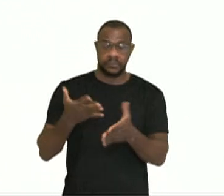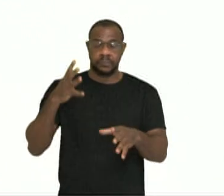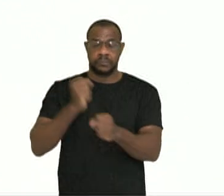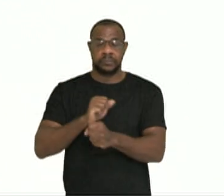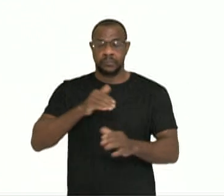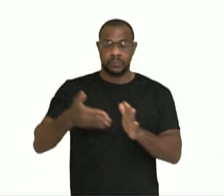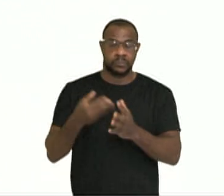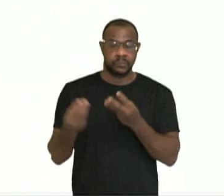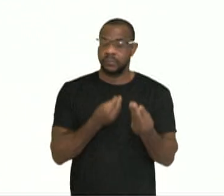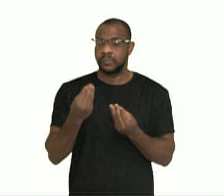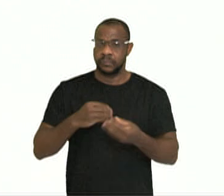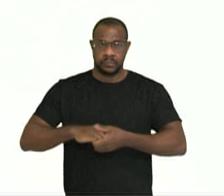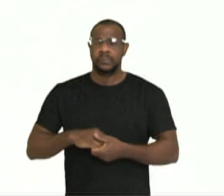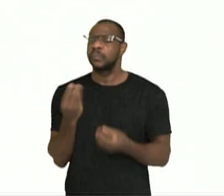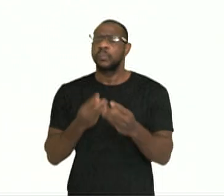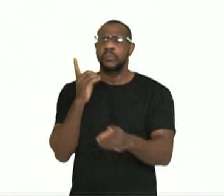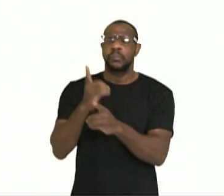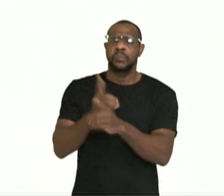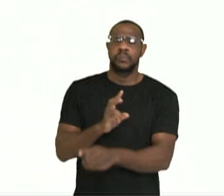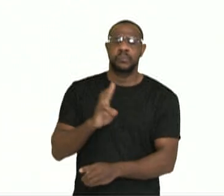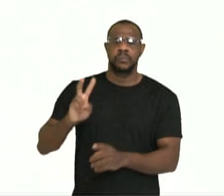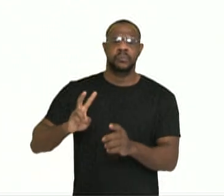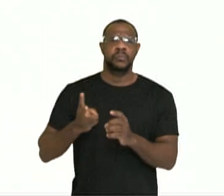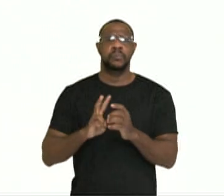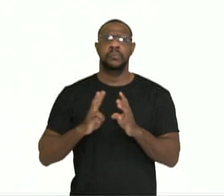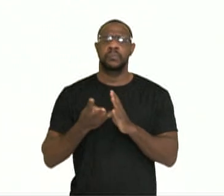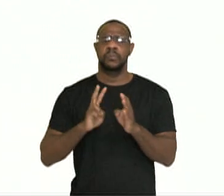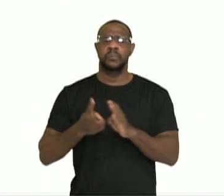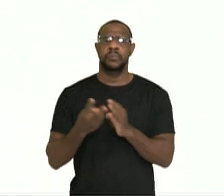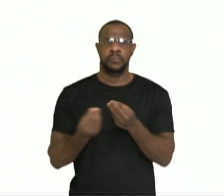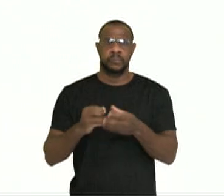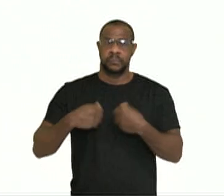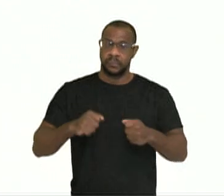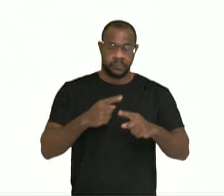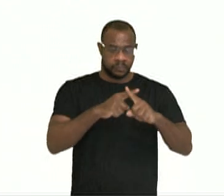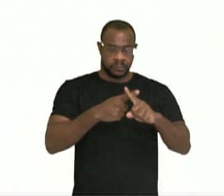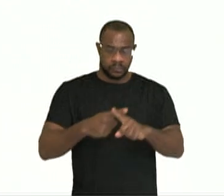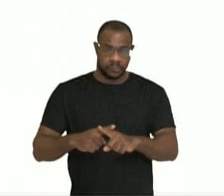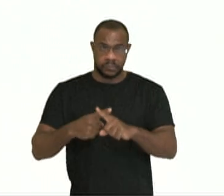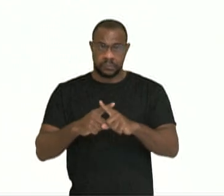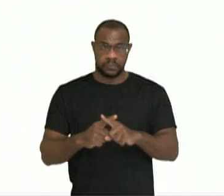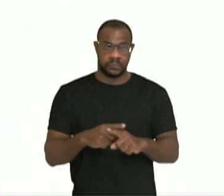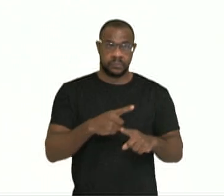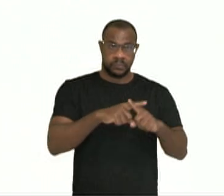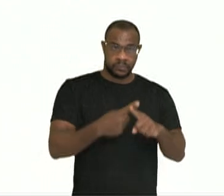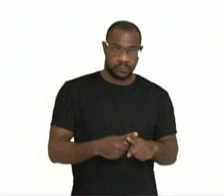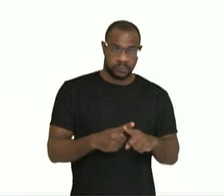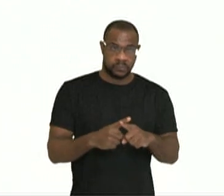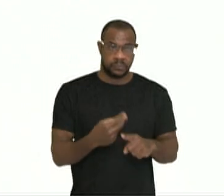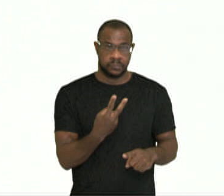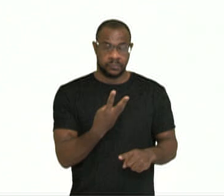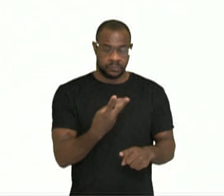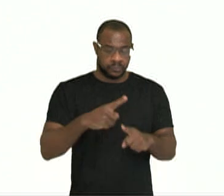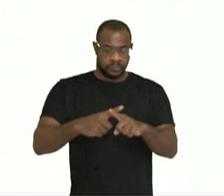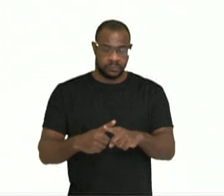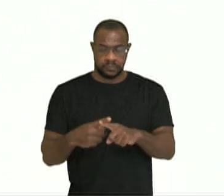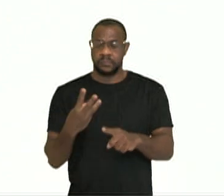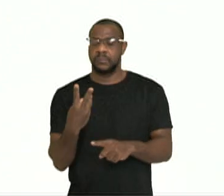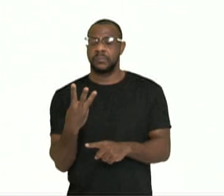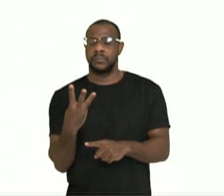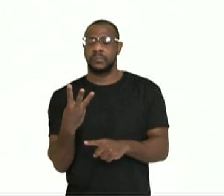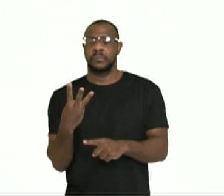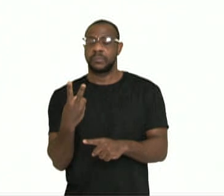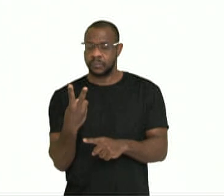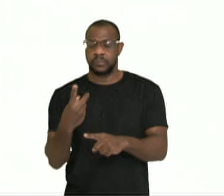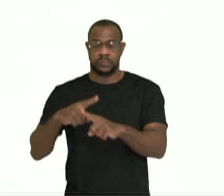Como é que a gente vai fazer? Eu vou ter que multiplicar o x, o 3x e o 2x. Como é que fica isso?